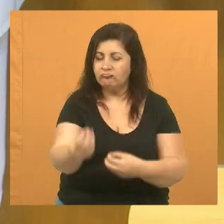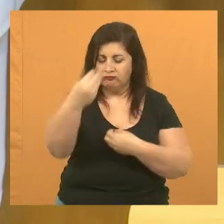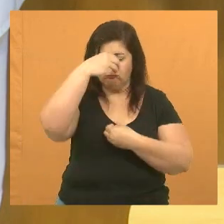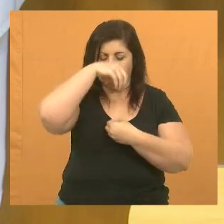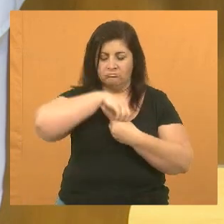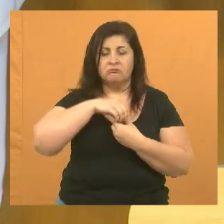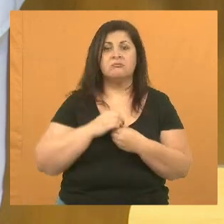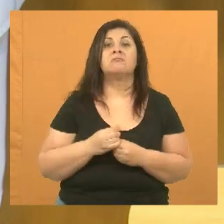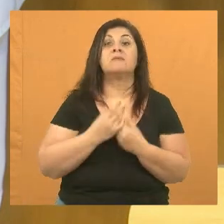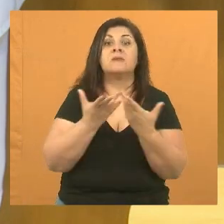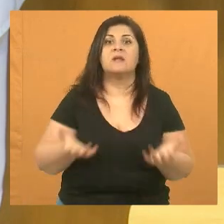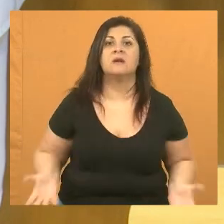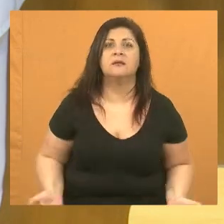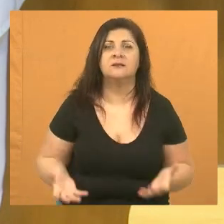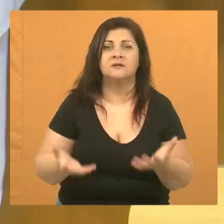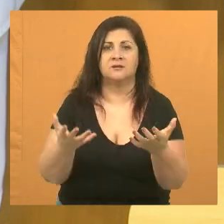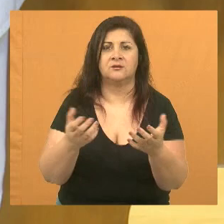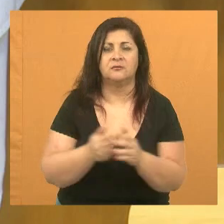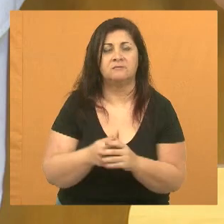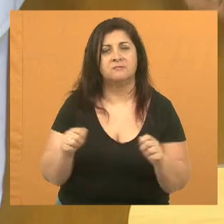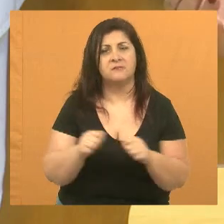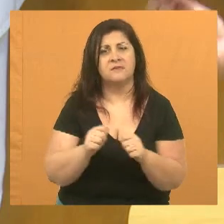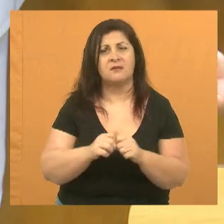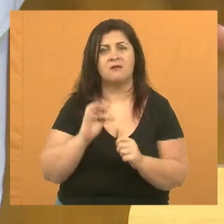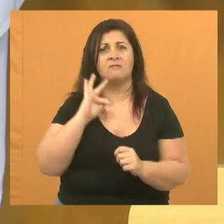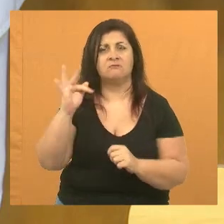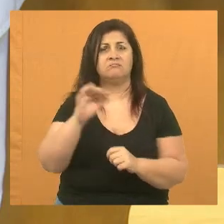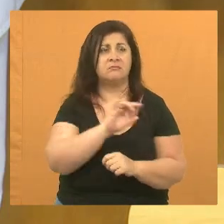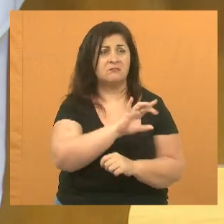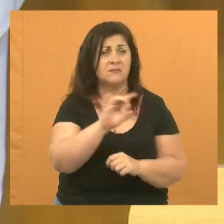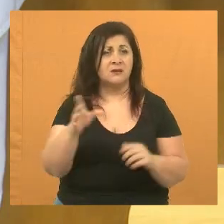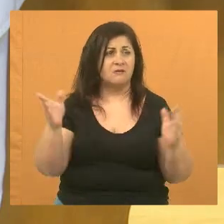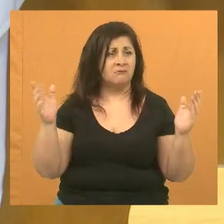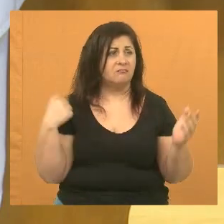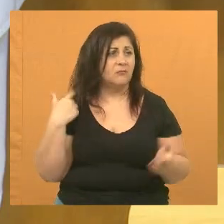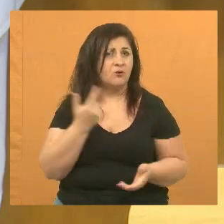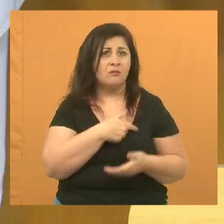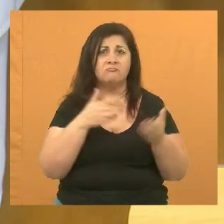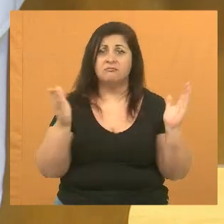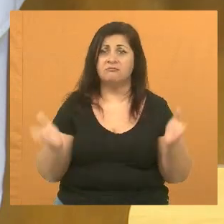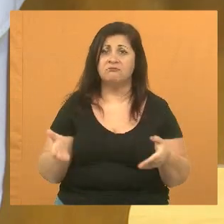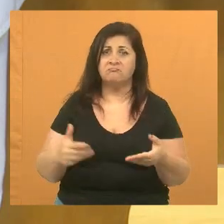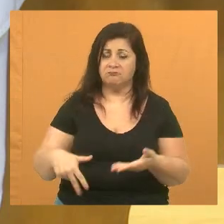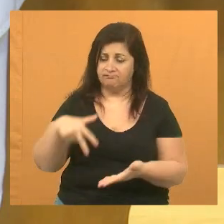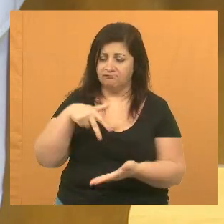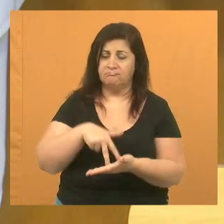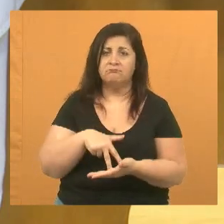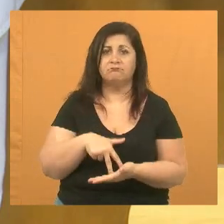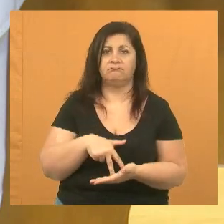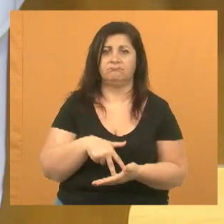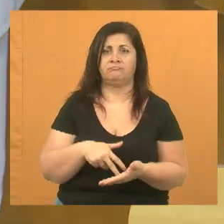vão fazer dele aquilo que nós, cada um de nós, é aqui hoje no lugar que ocupamos.